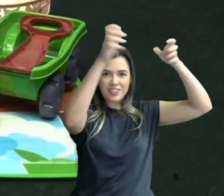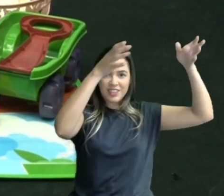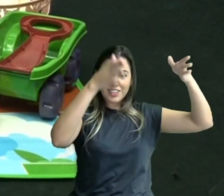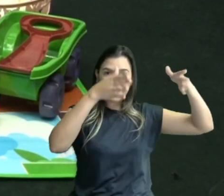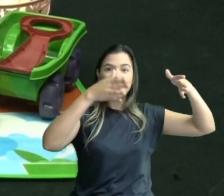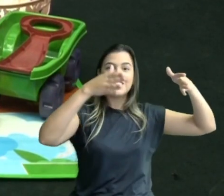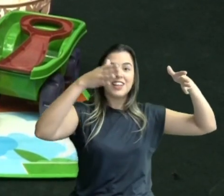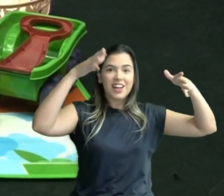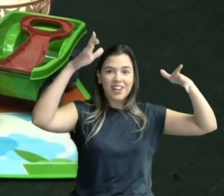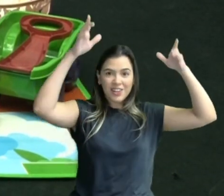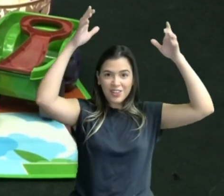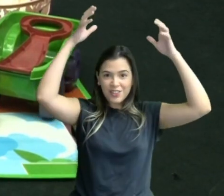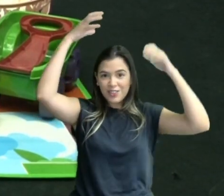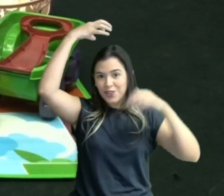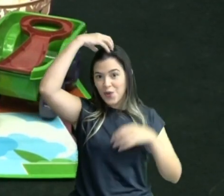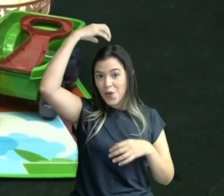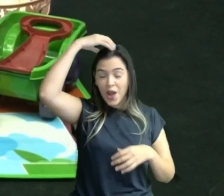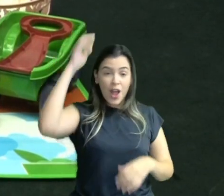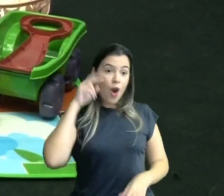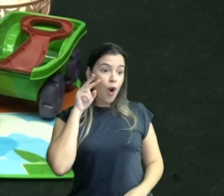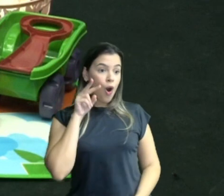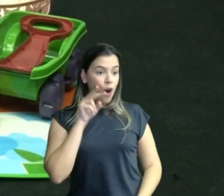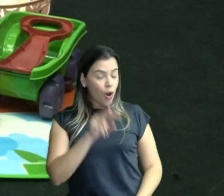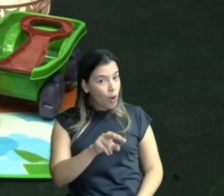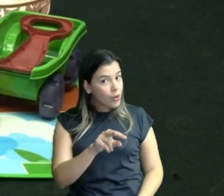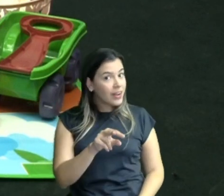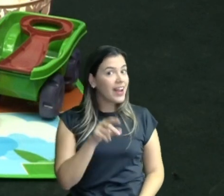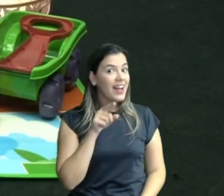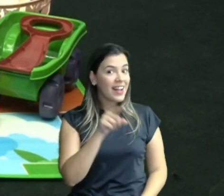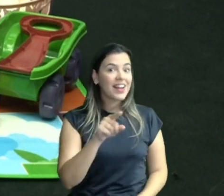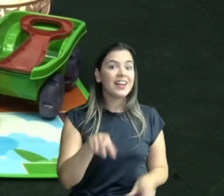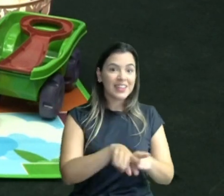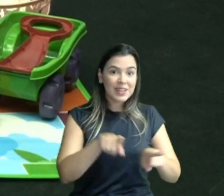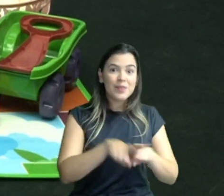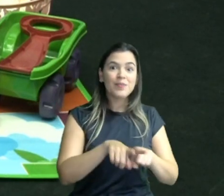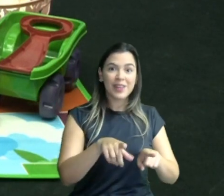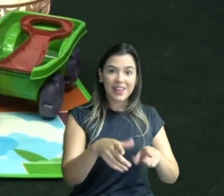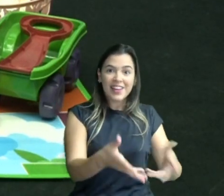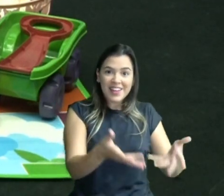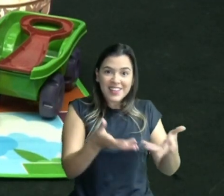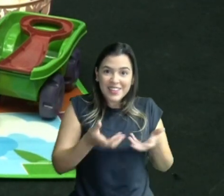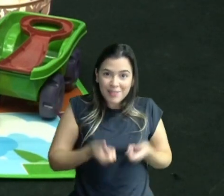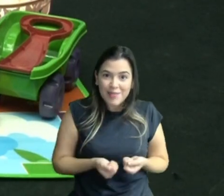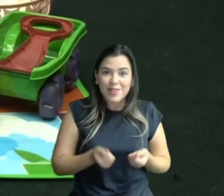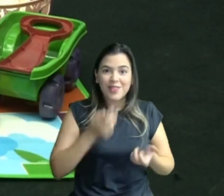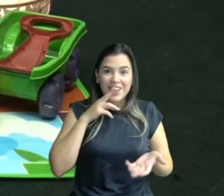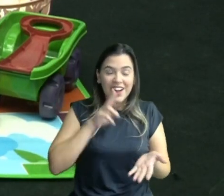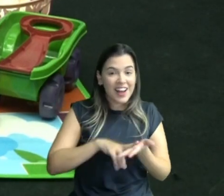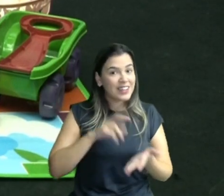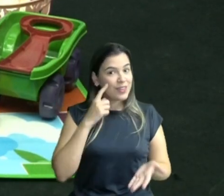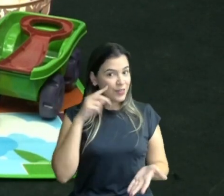olha só a caixinhas dourado também recebeu uma carta vamos ver de quem foi Olha que